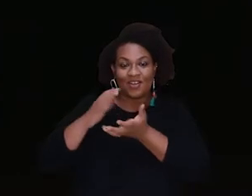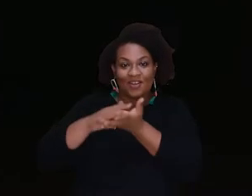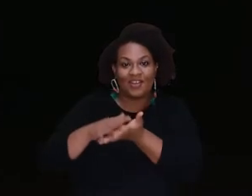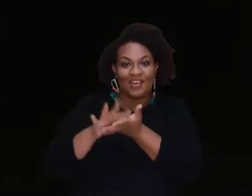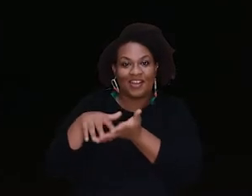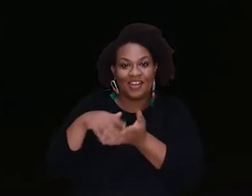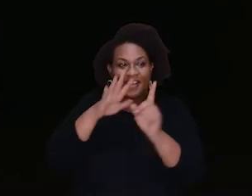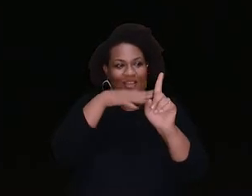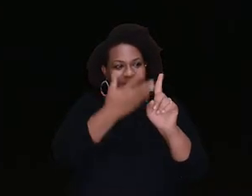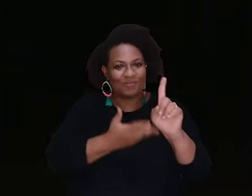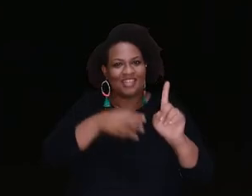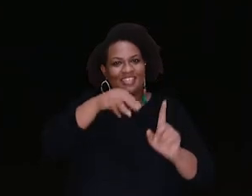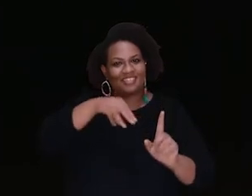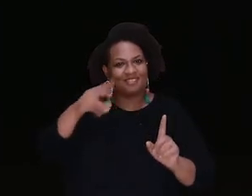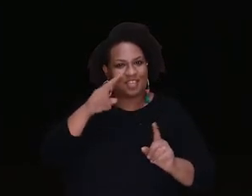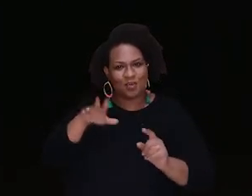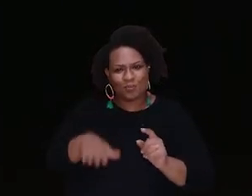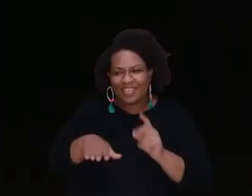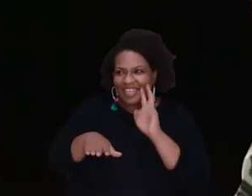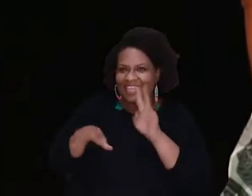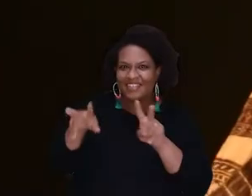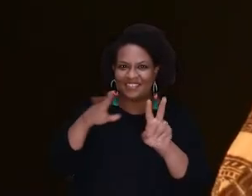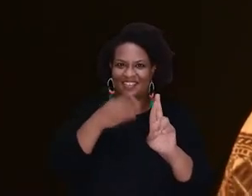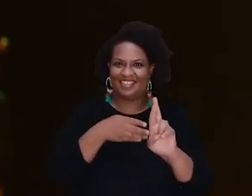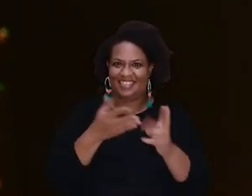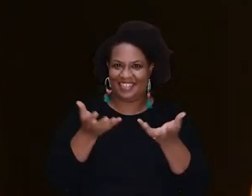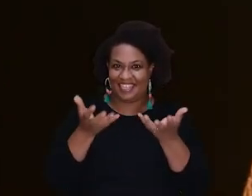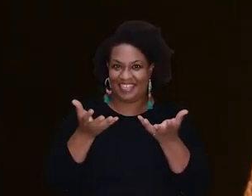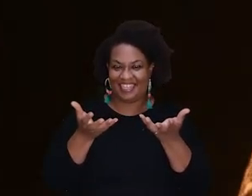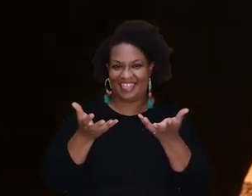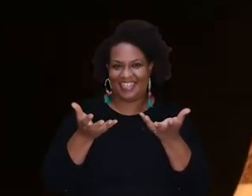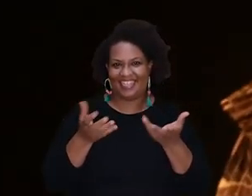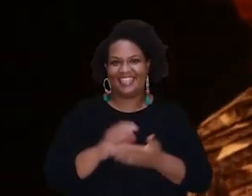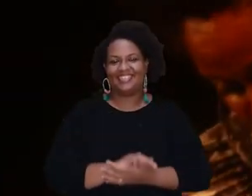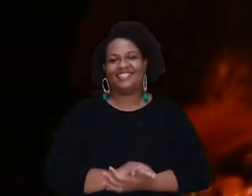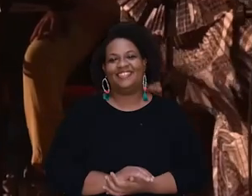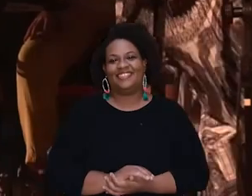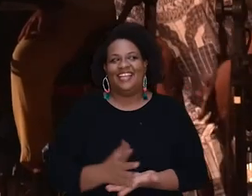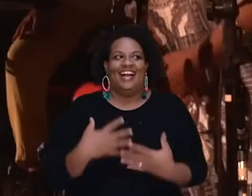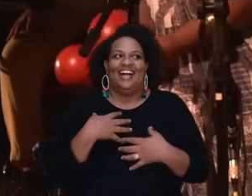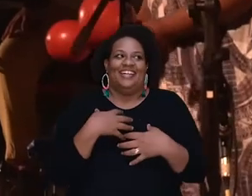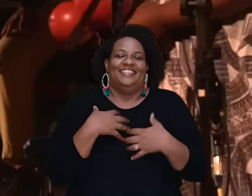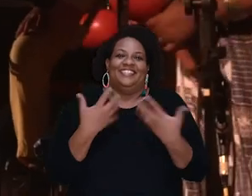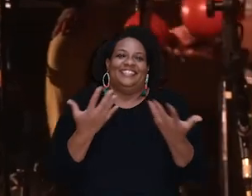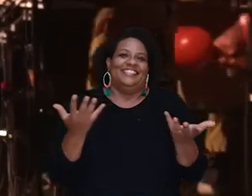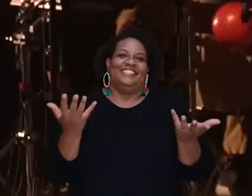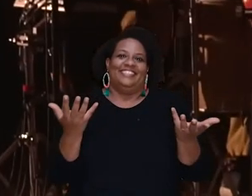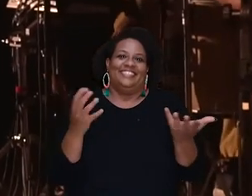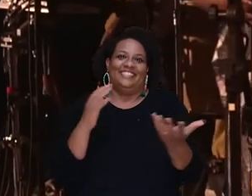a gente faz um coco. Em homenagem às mestras que eu vi pequena. Tu queres, Gabi?